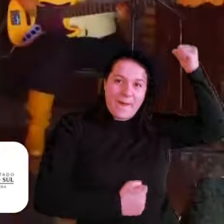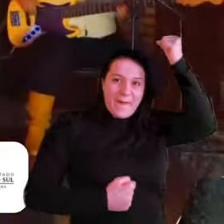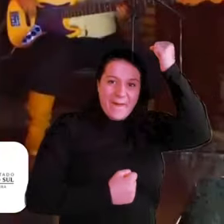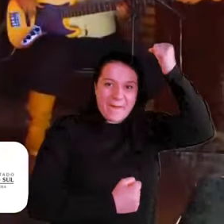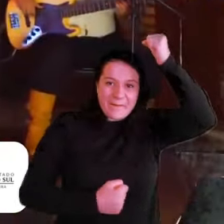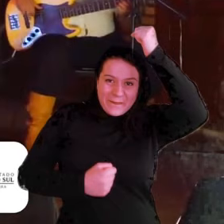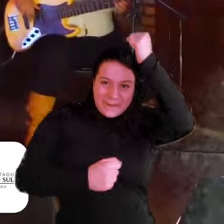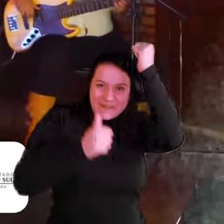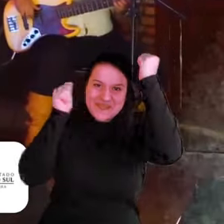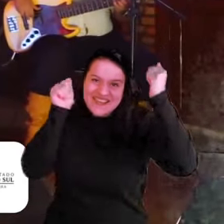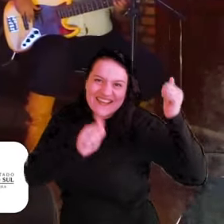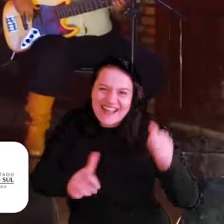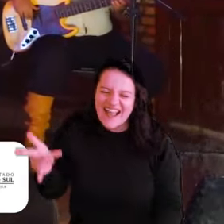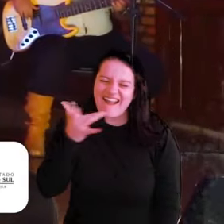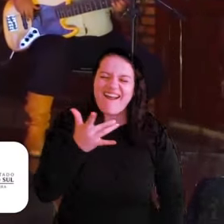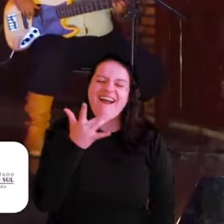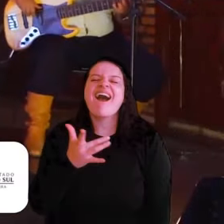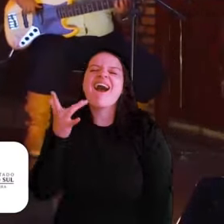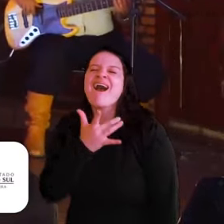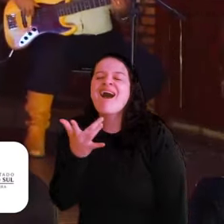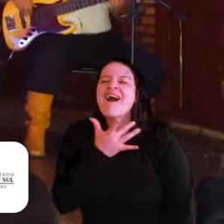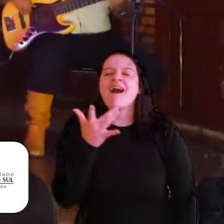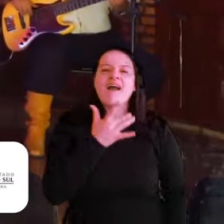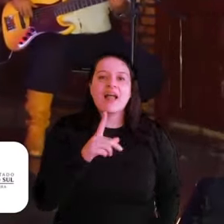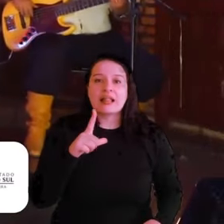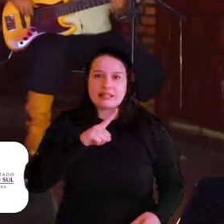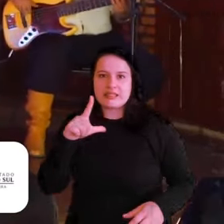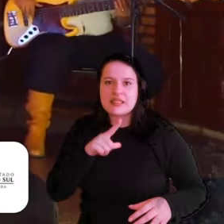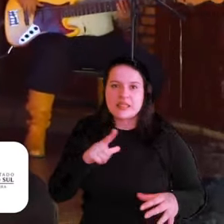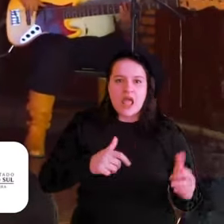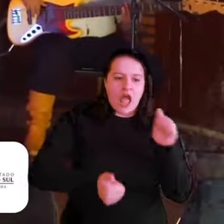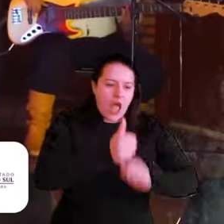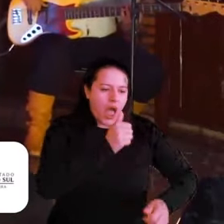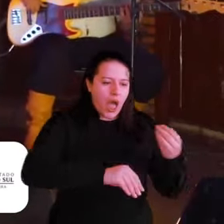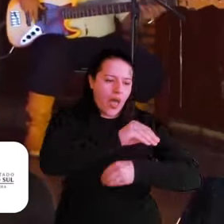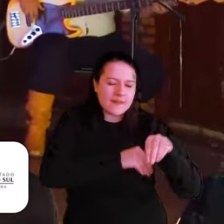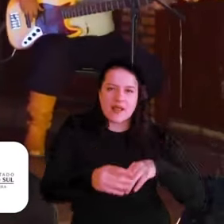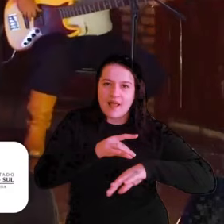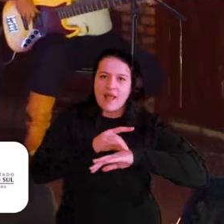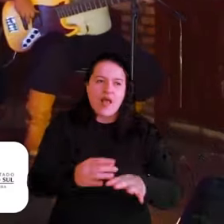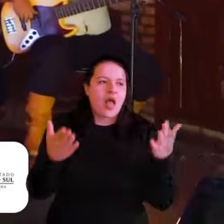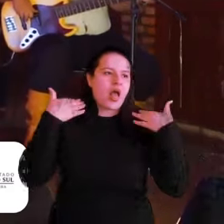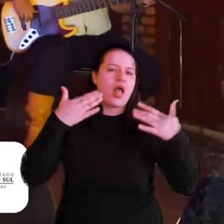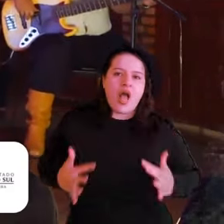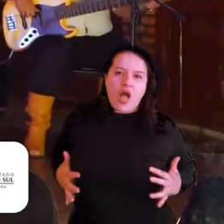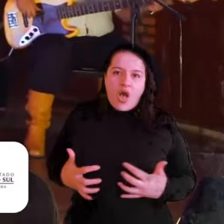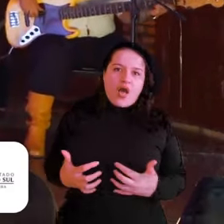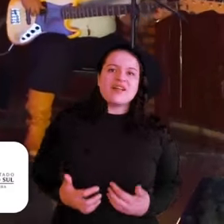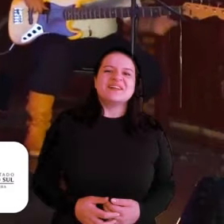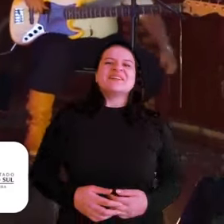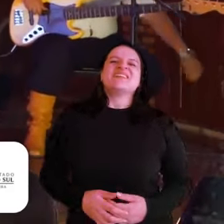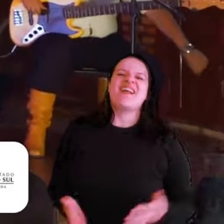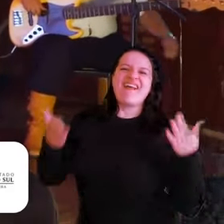que tá bem bom. Ai, de bom, ai, de bom, vai ter carreteiro e costela e o calorão. Ai, de bom, vai